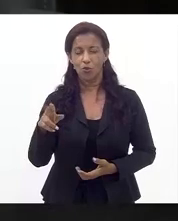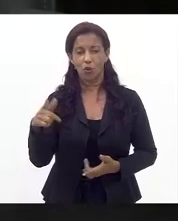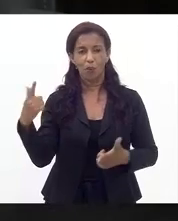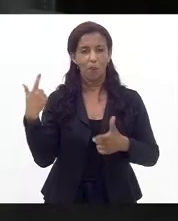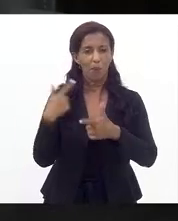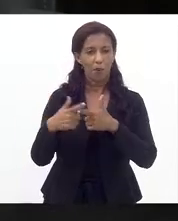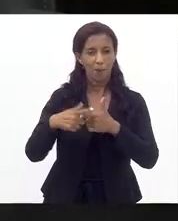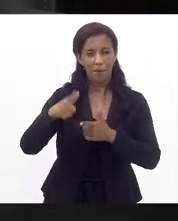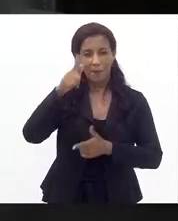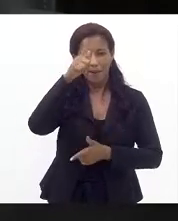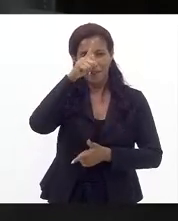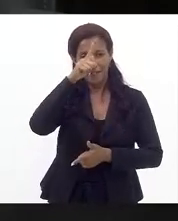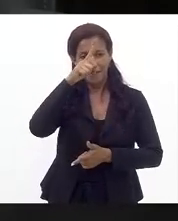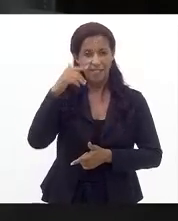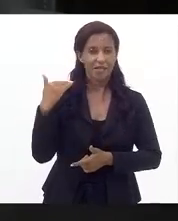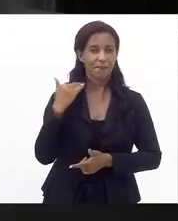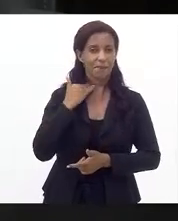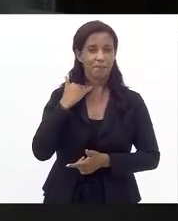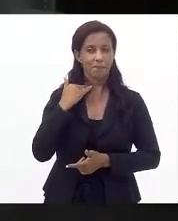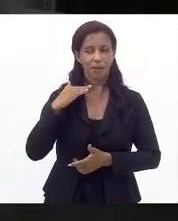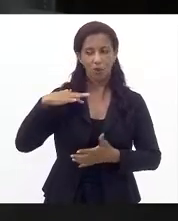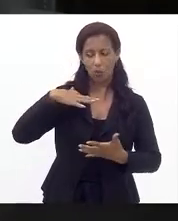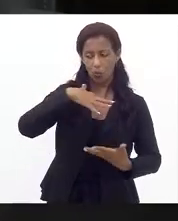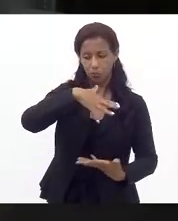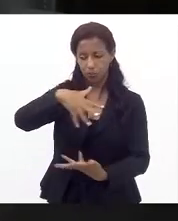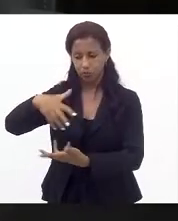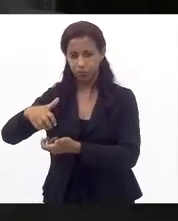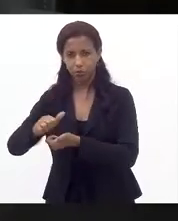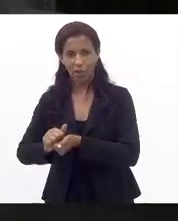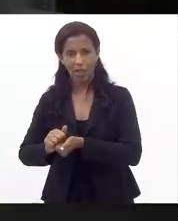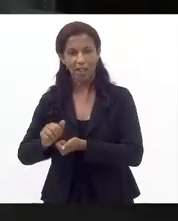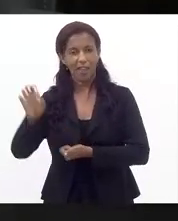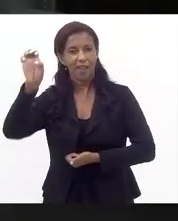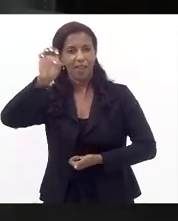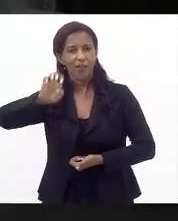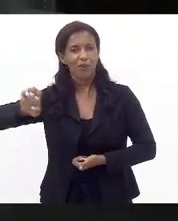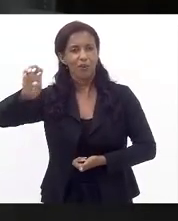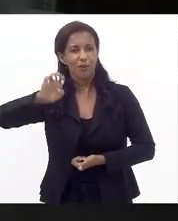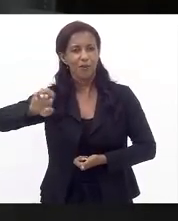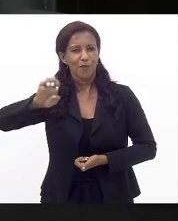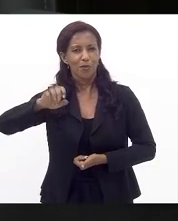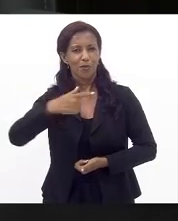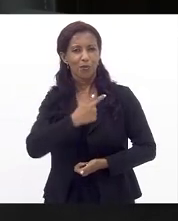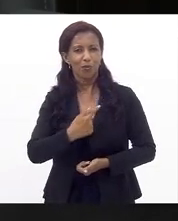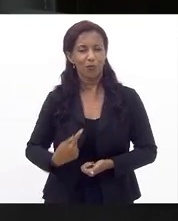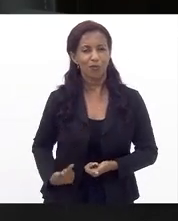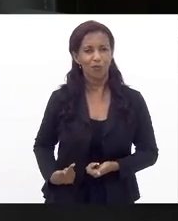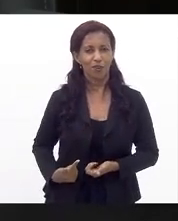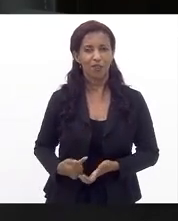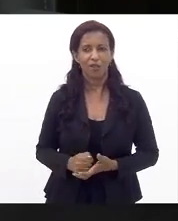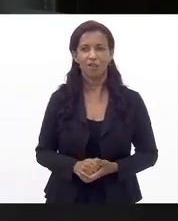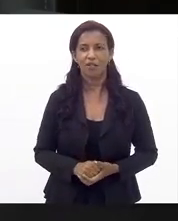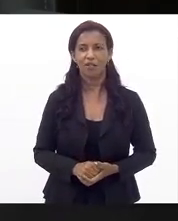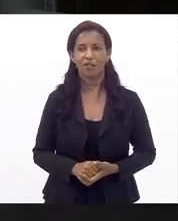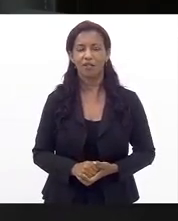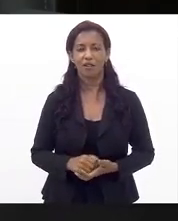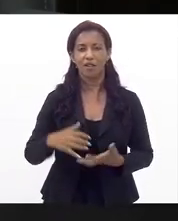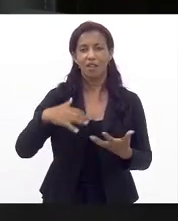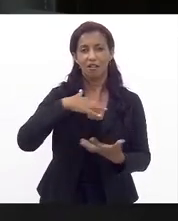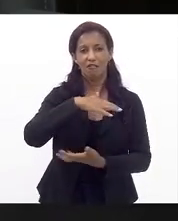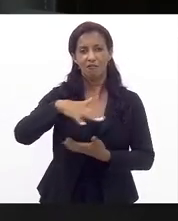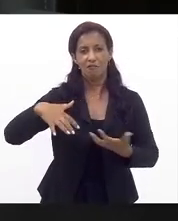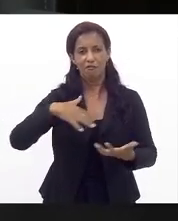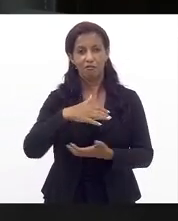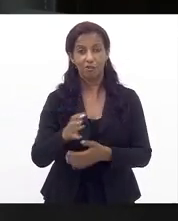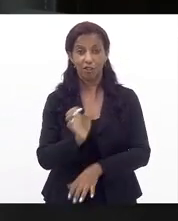internacionais e o mercado comum europeu no governo revolucionário